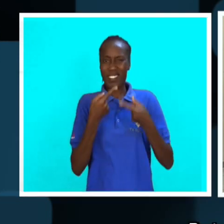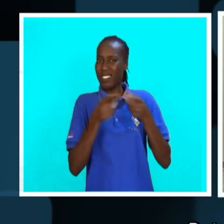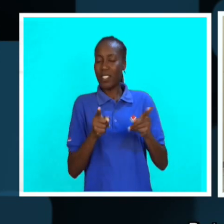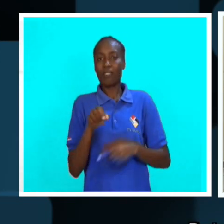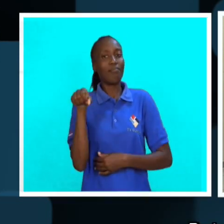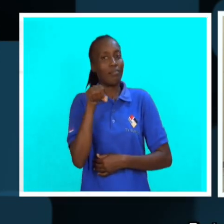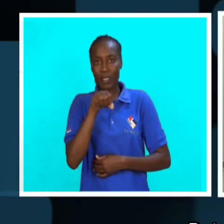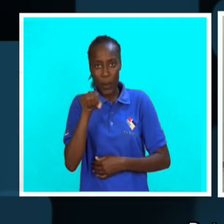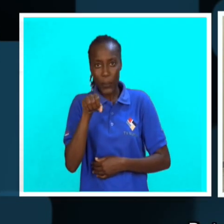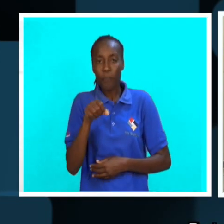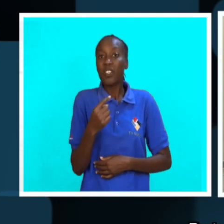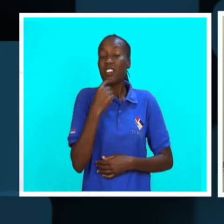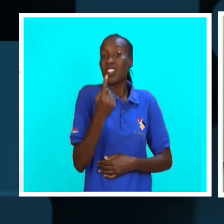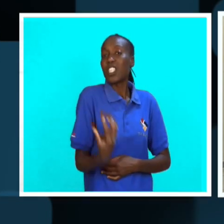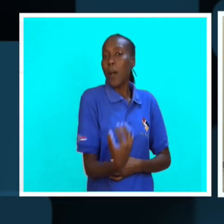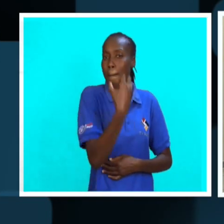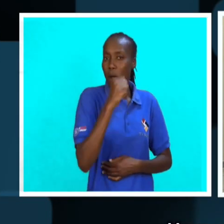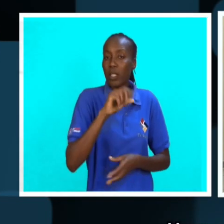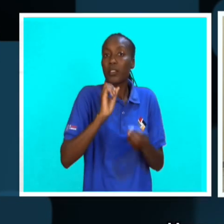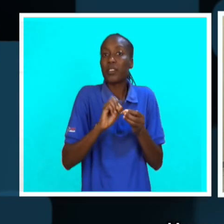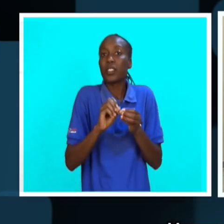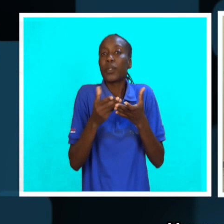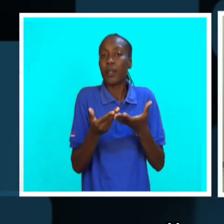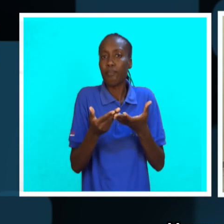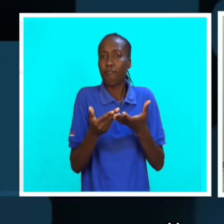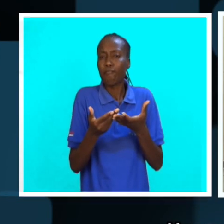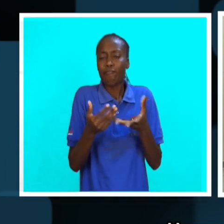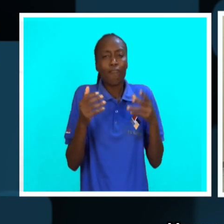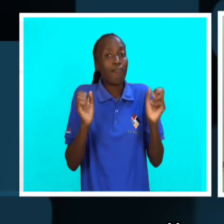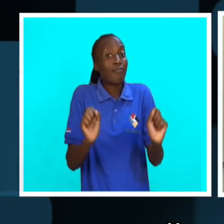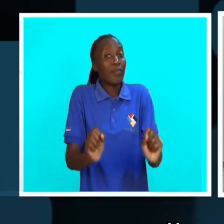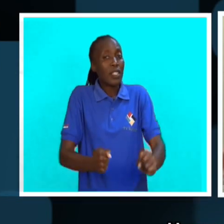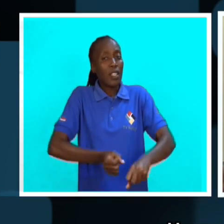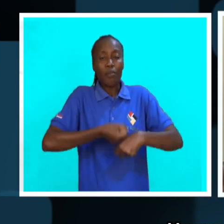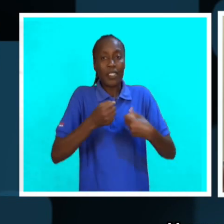de deficiência não vai ser diferente. Mesmo que se diga,